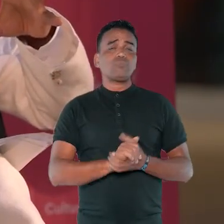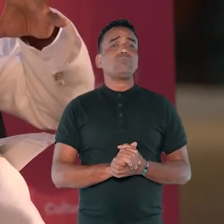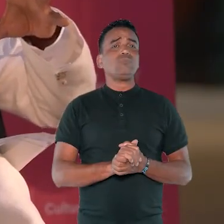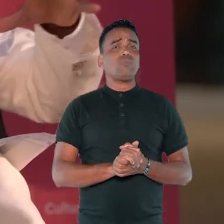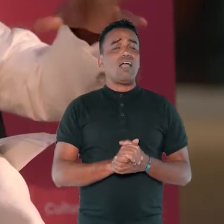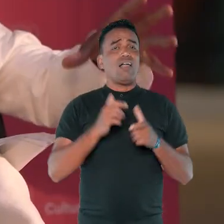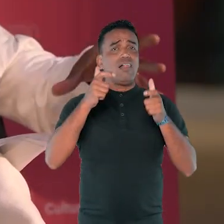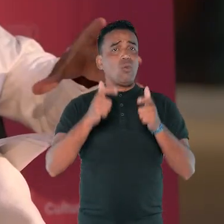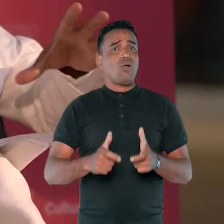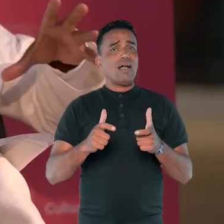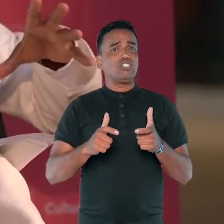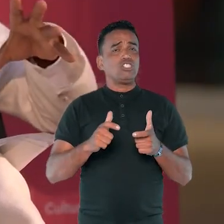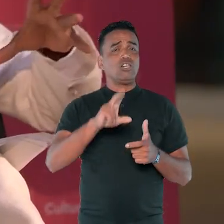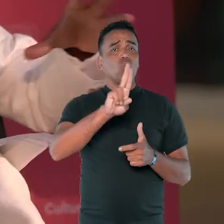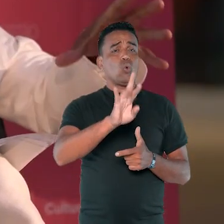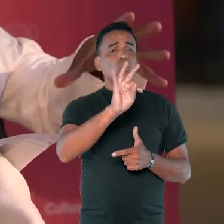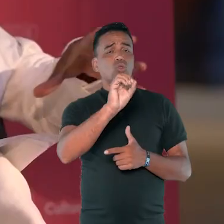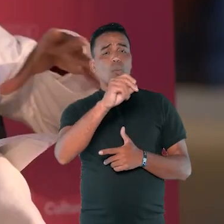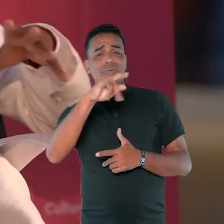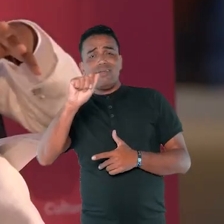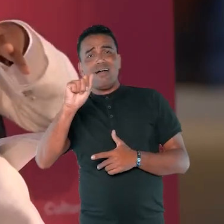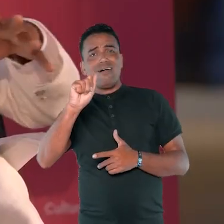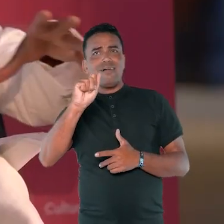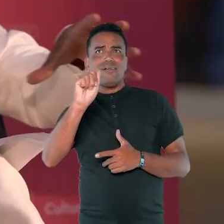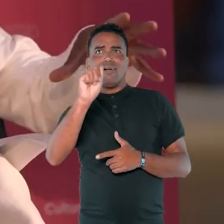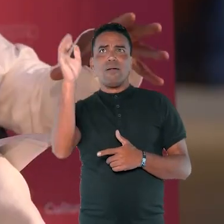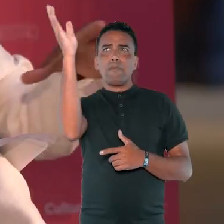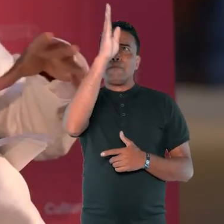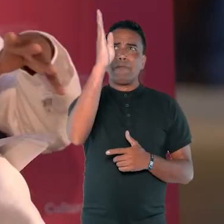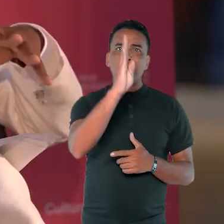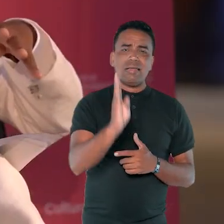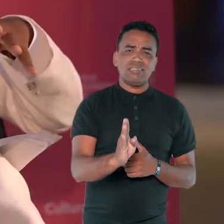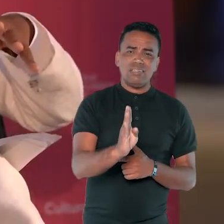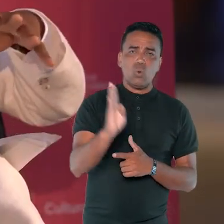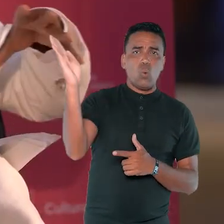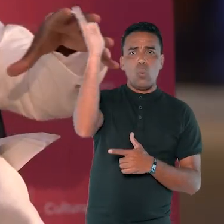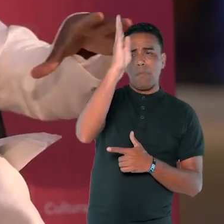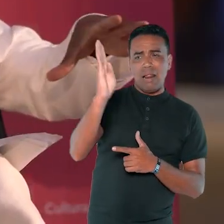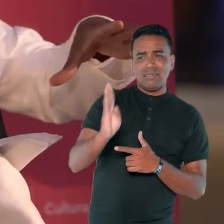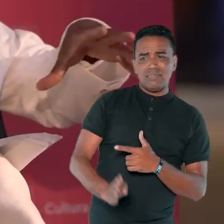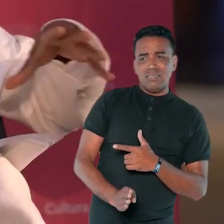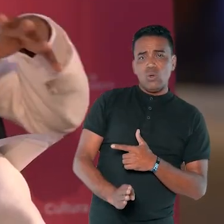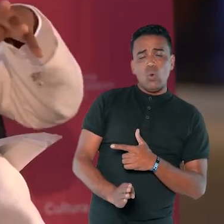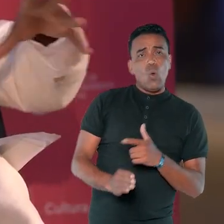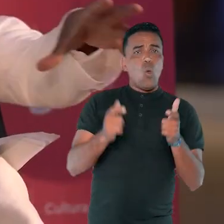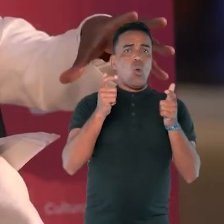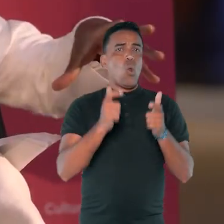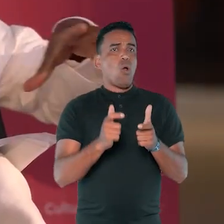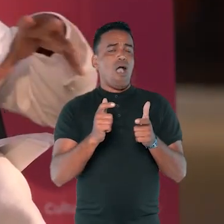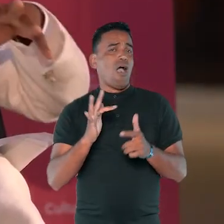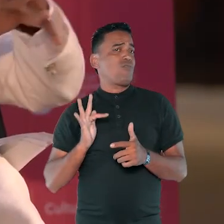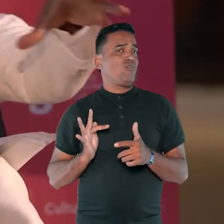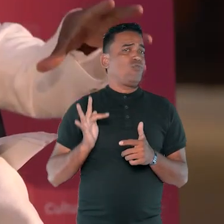esse lugar da utopia, né, do Brasil como um lugar do